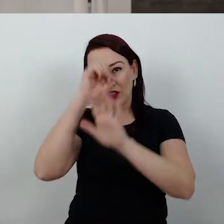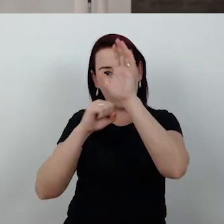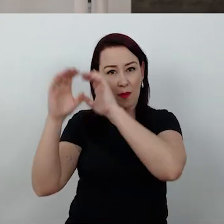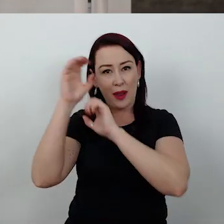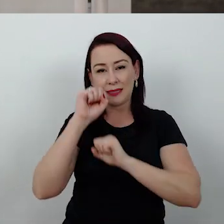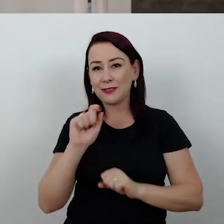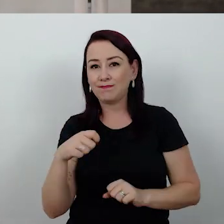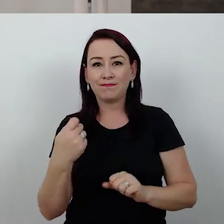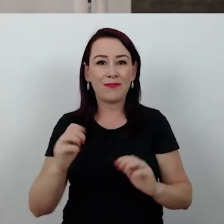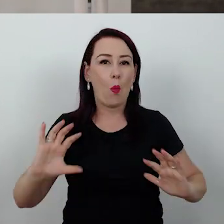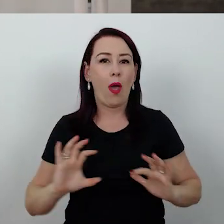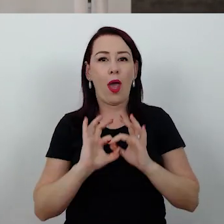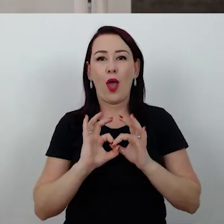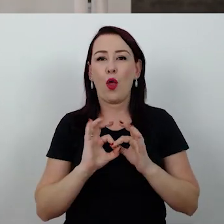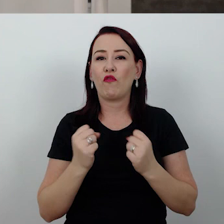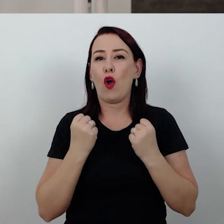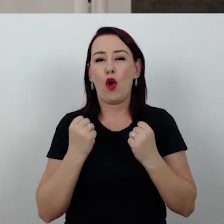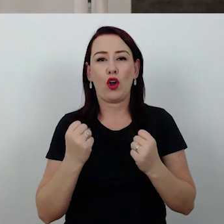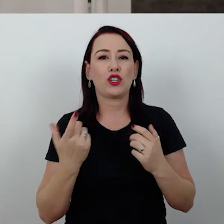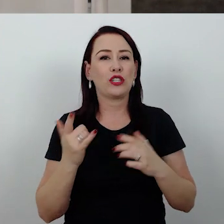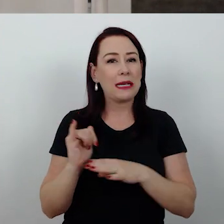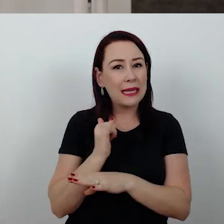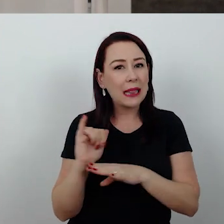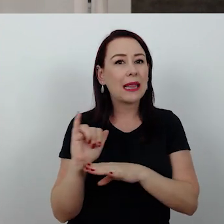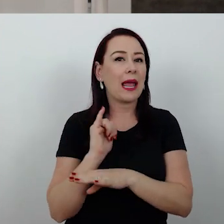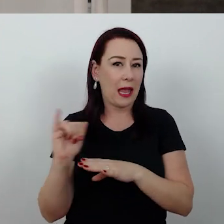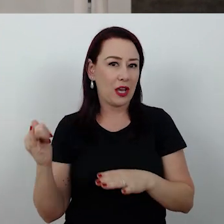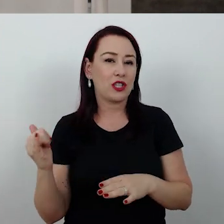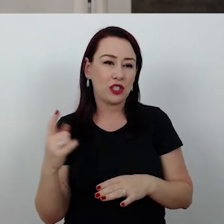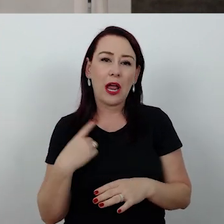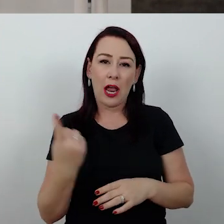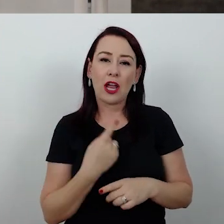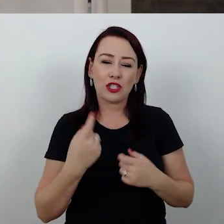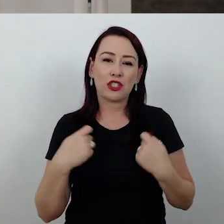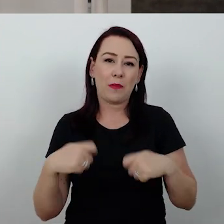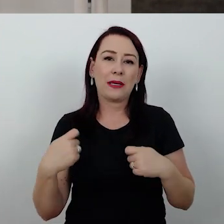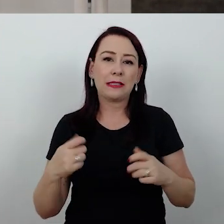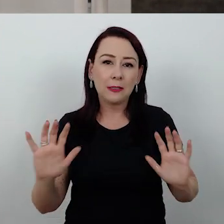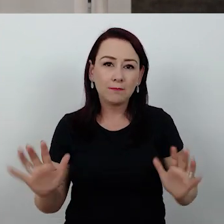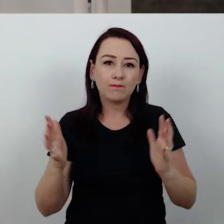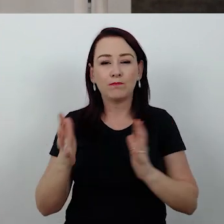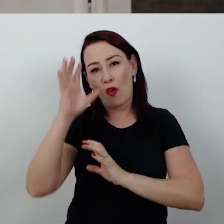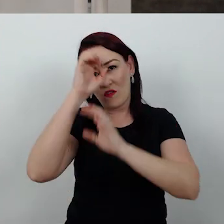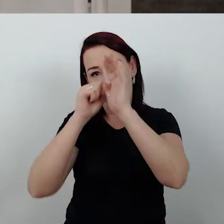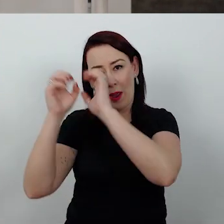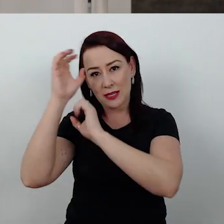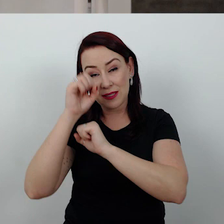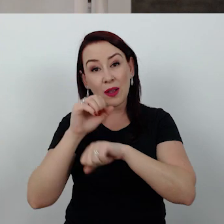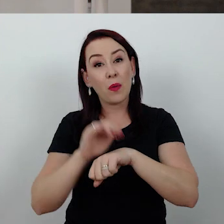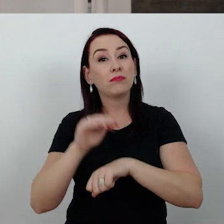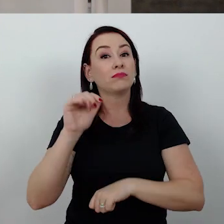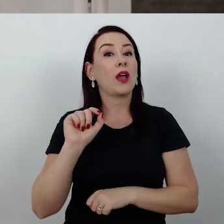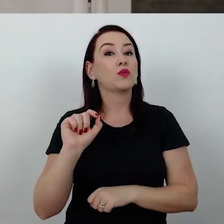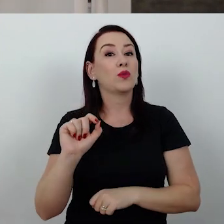importância da formação, né? É um elo extremamente estratégico, importante. A gente precisa ter essa atenção para a formação